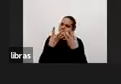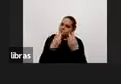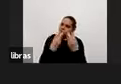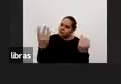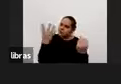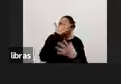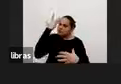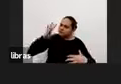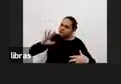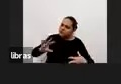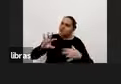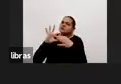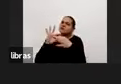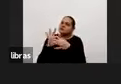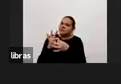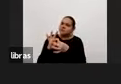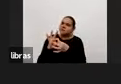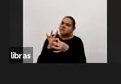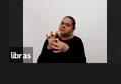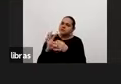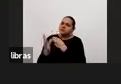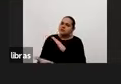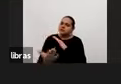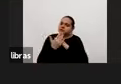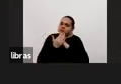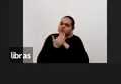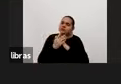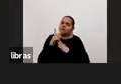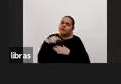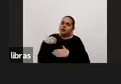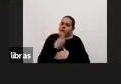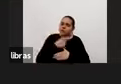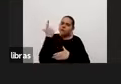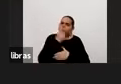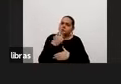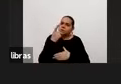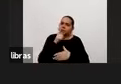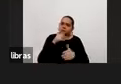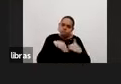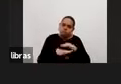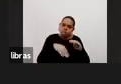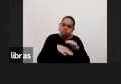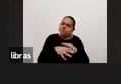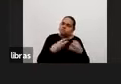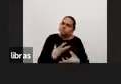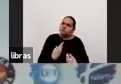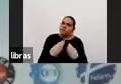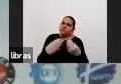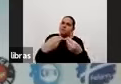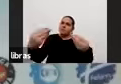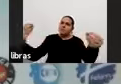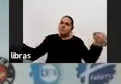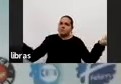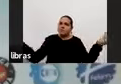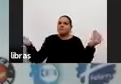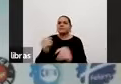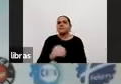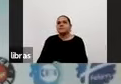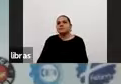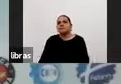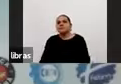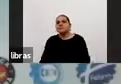ideia que nós tivemos aí, graças a Deus, então conseguimos finalizar não, né? Conseguimos dar